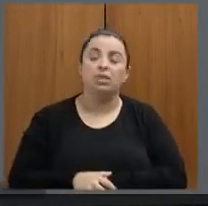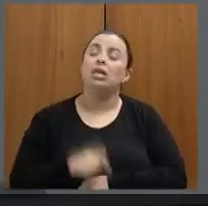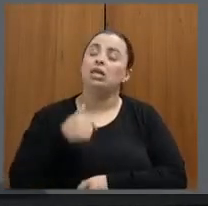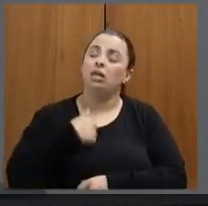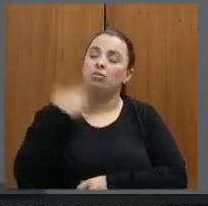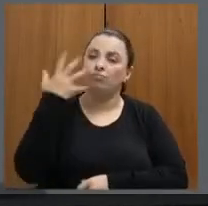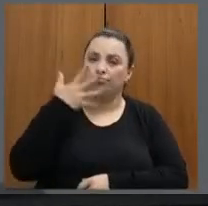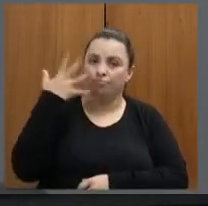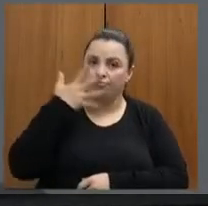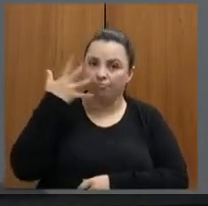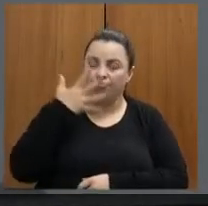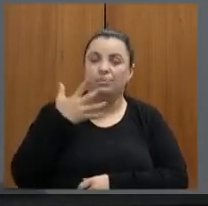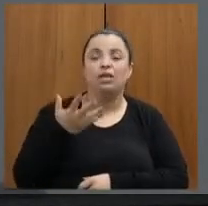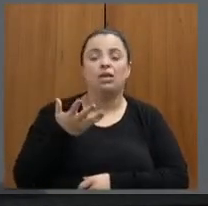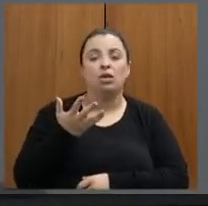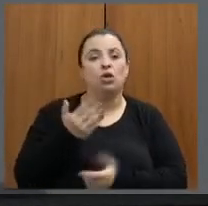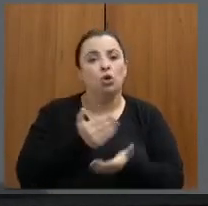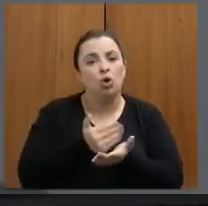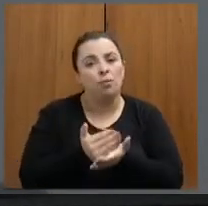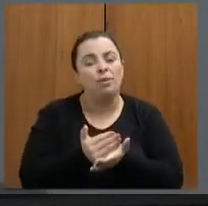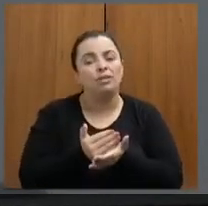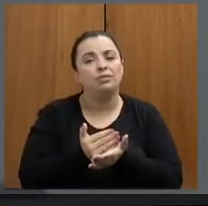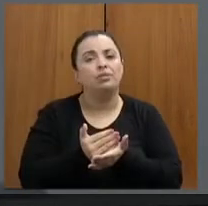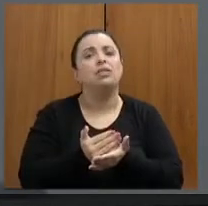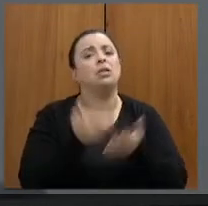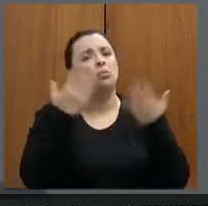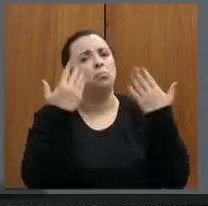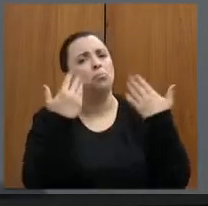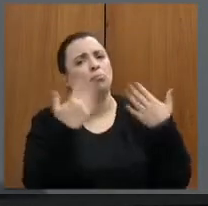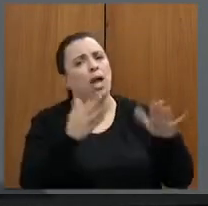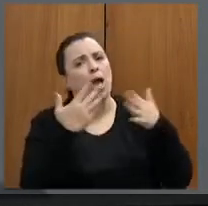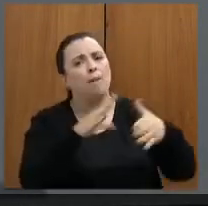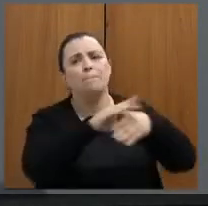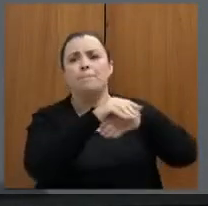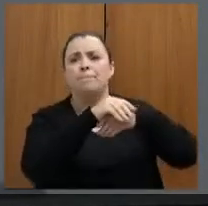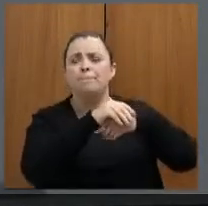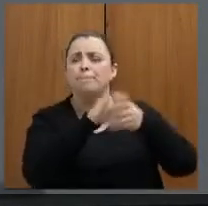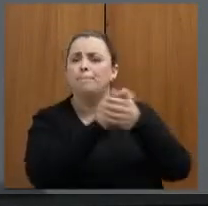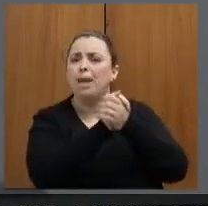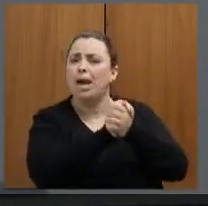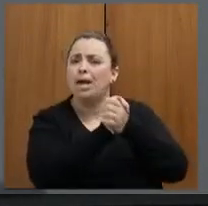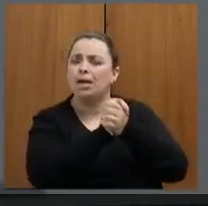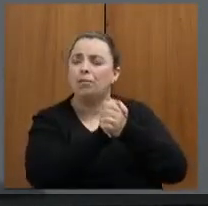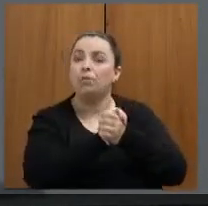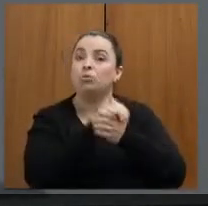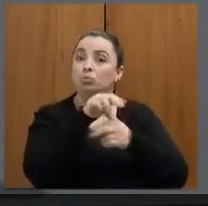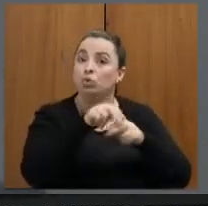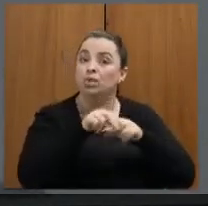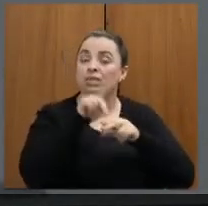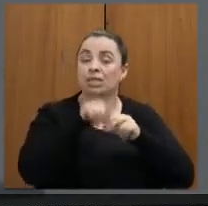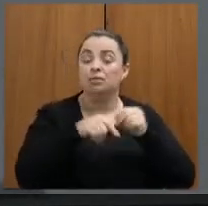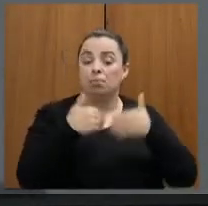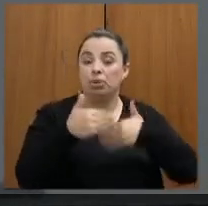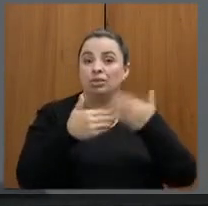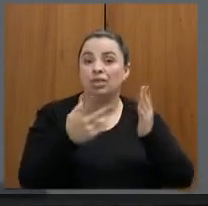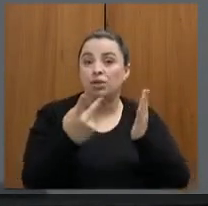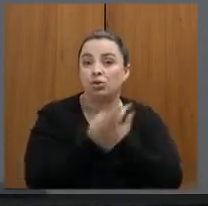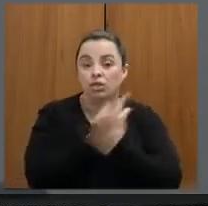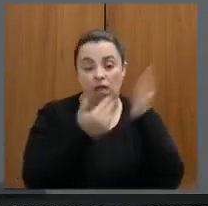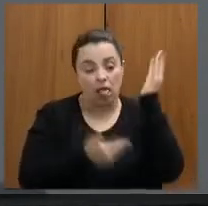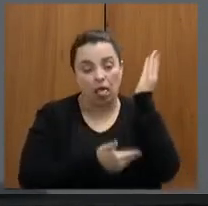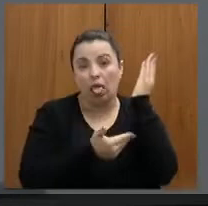né dando os parabéns para todo esse processo que foi realizado de desburocratização de todo é